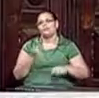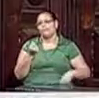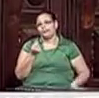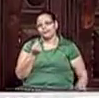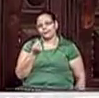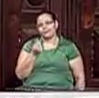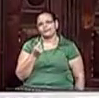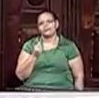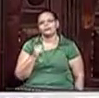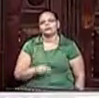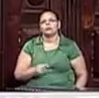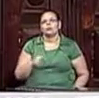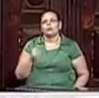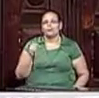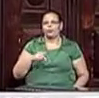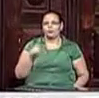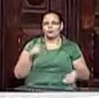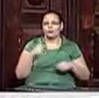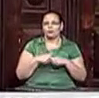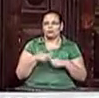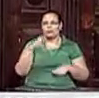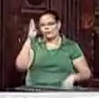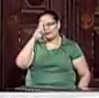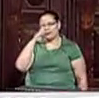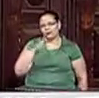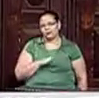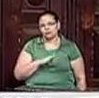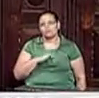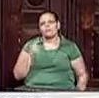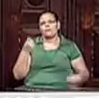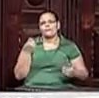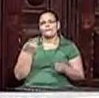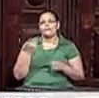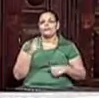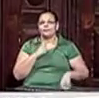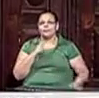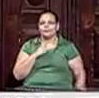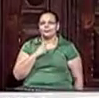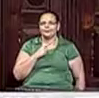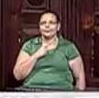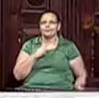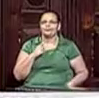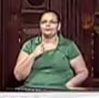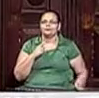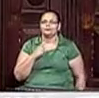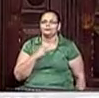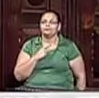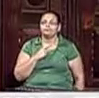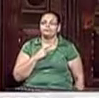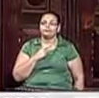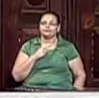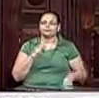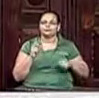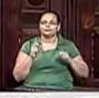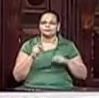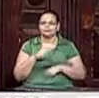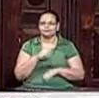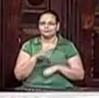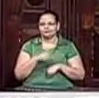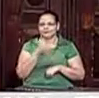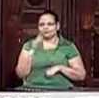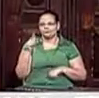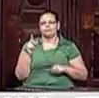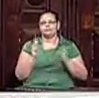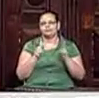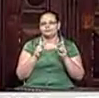no petróleo, quando o Brasil está com uma tendência imensa à exportação de